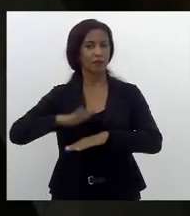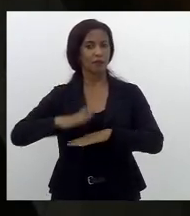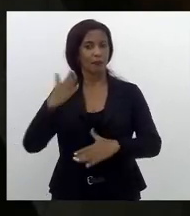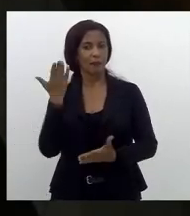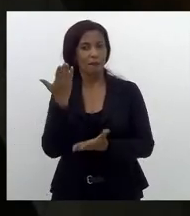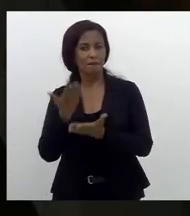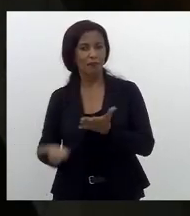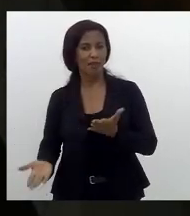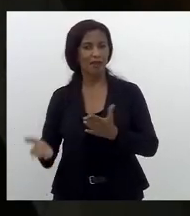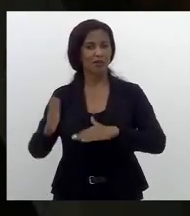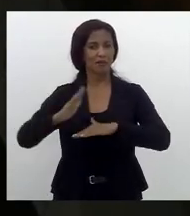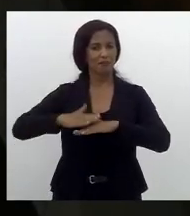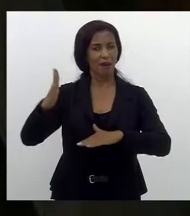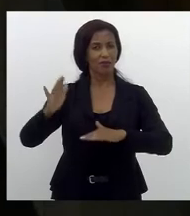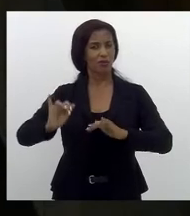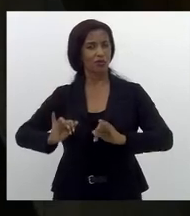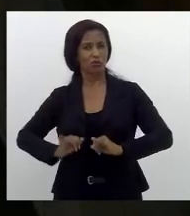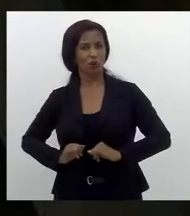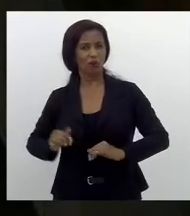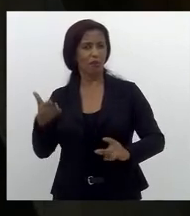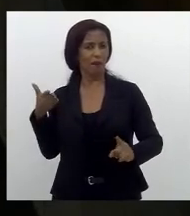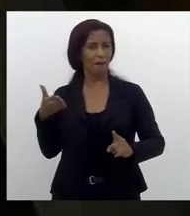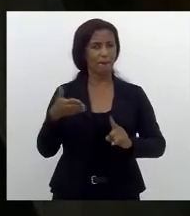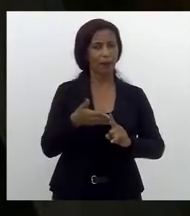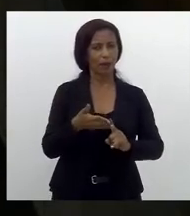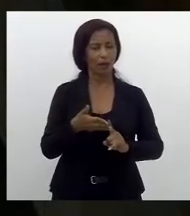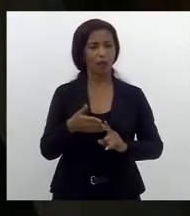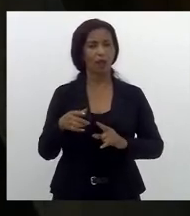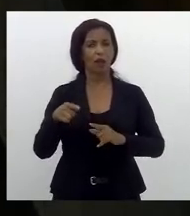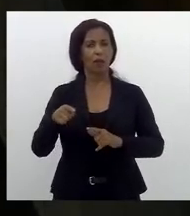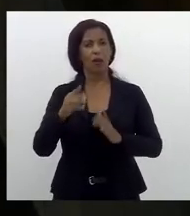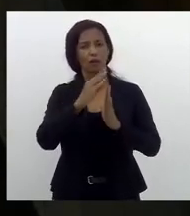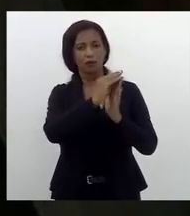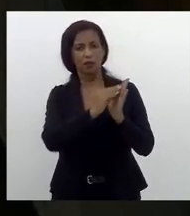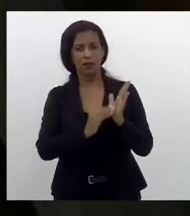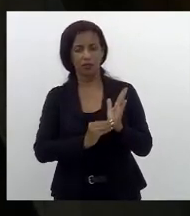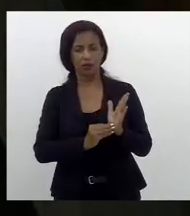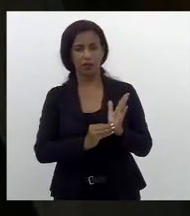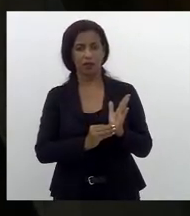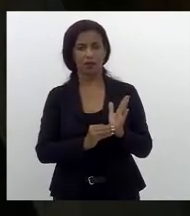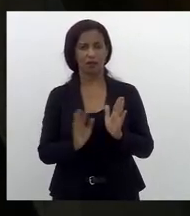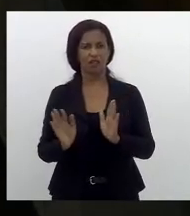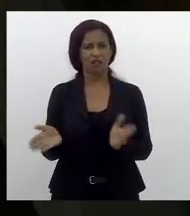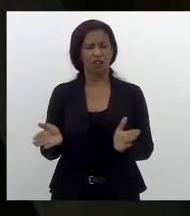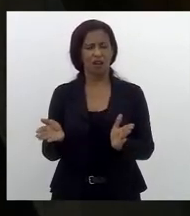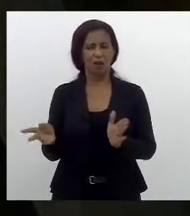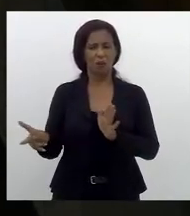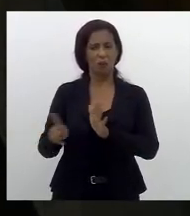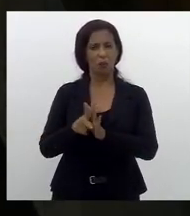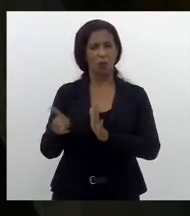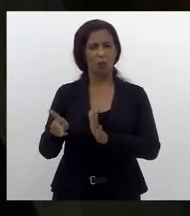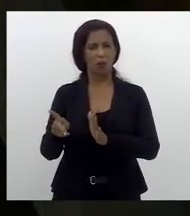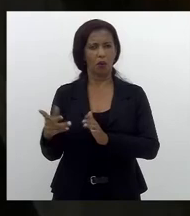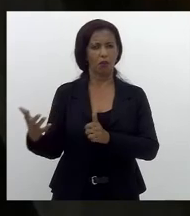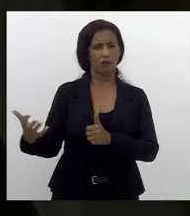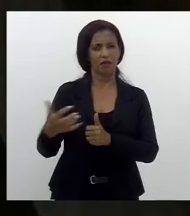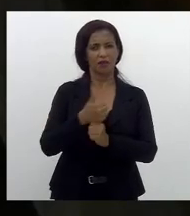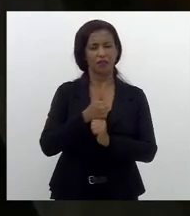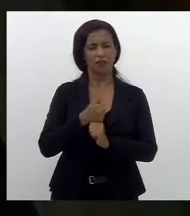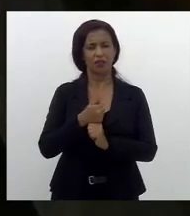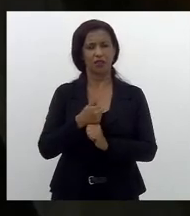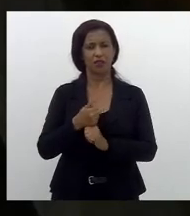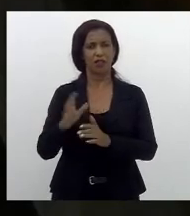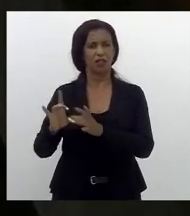que mais sofre, que mais é afetado por essa agenda simbiótica, fascista